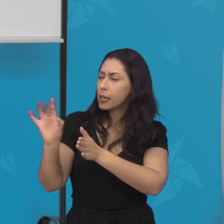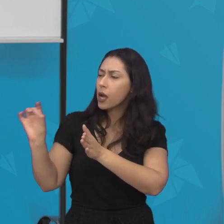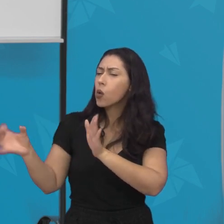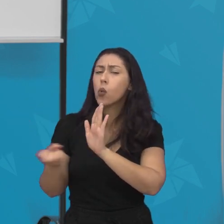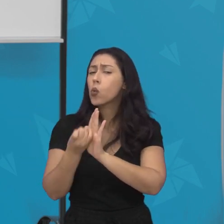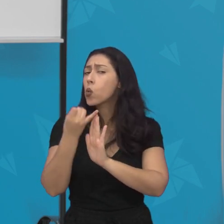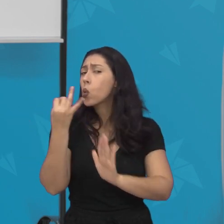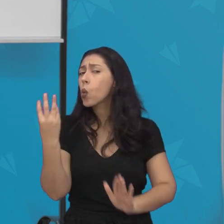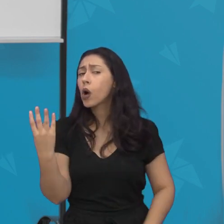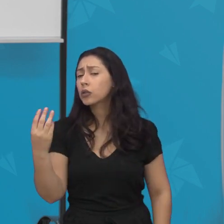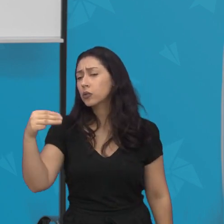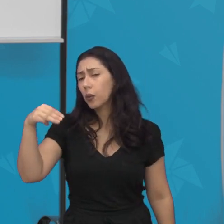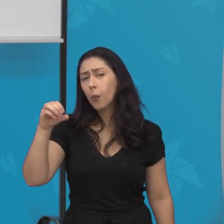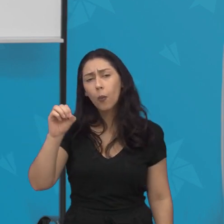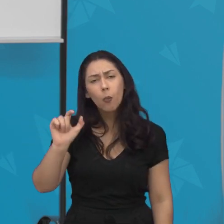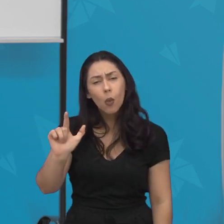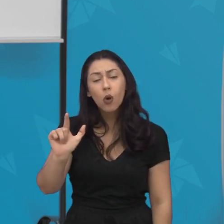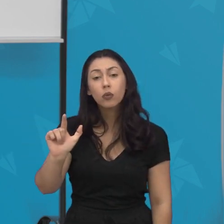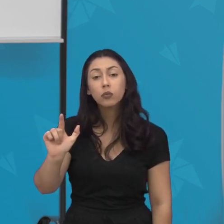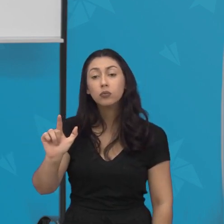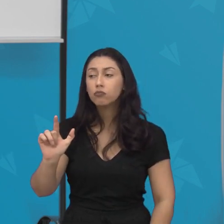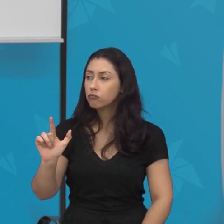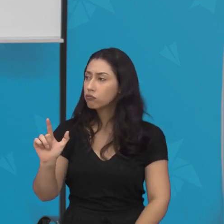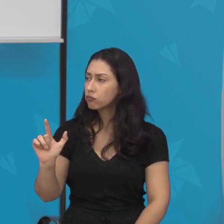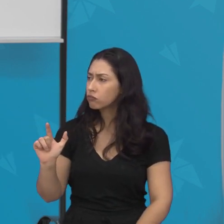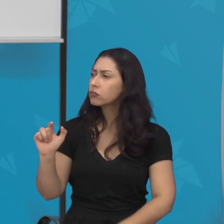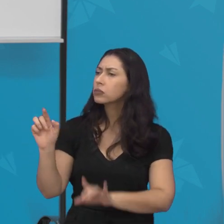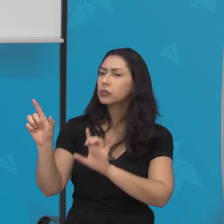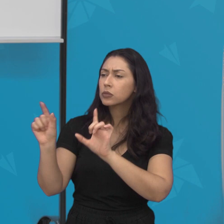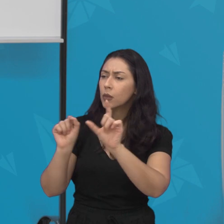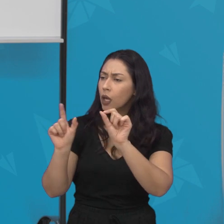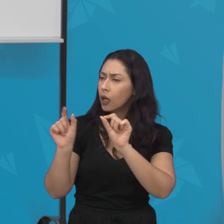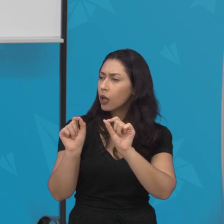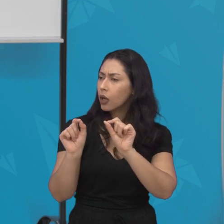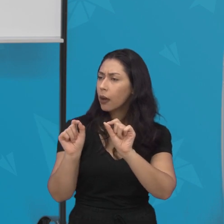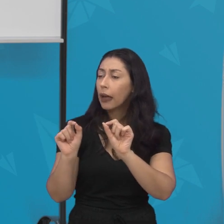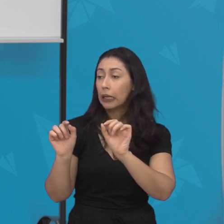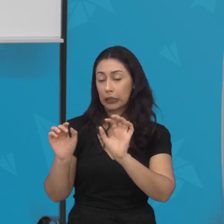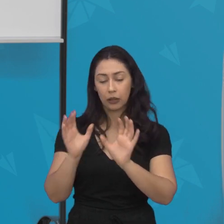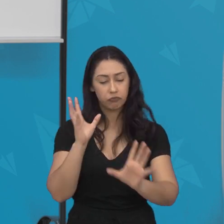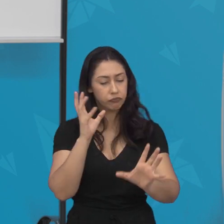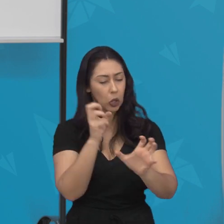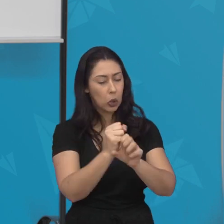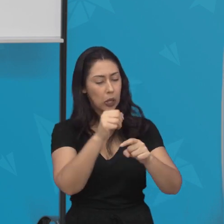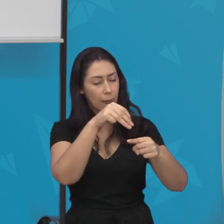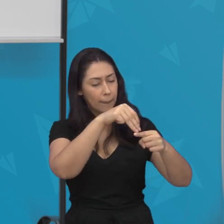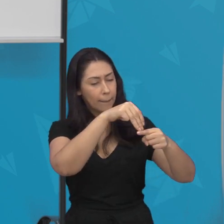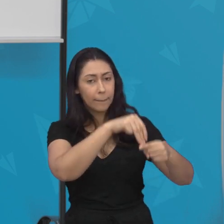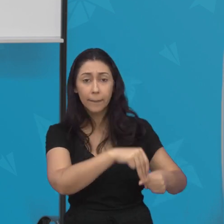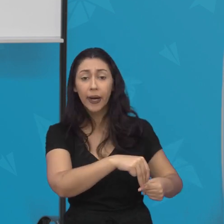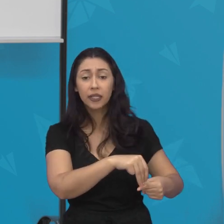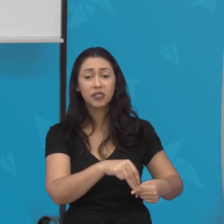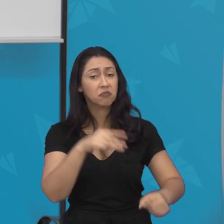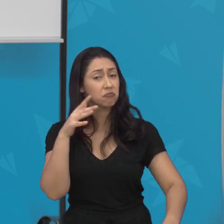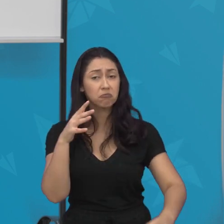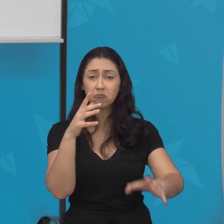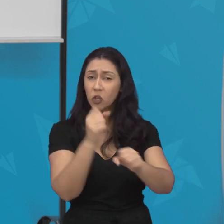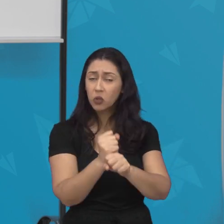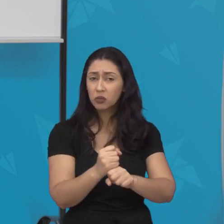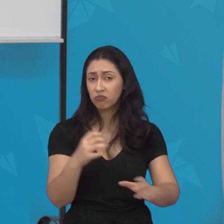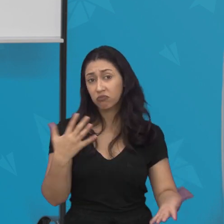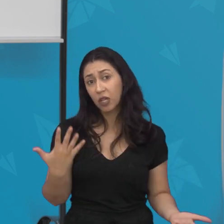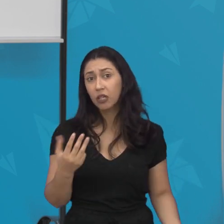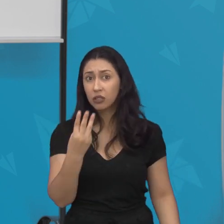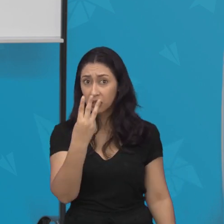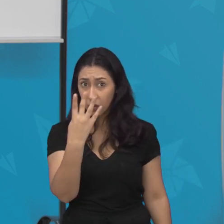um, depois de devidamente balancear, pega as massas de cada uma das espécies dos elementos que está em cada um dos reagentes, calcula aqui, no